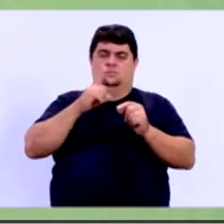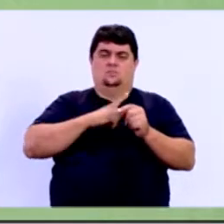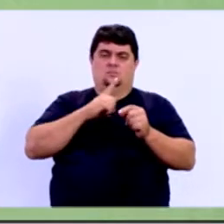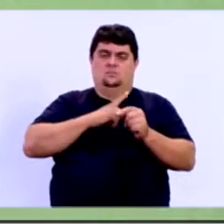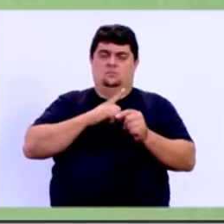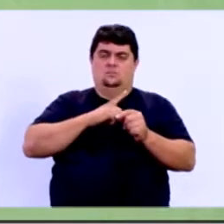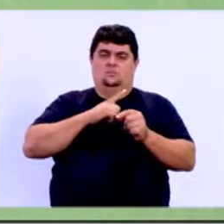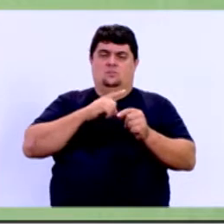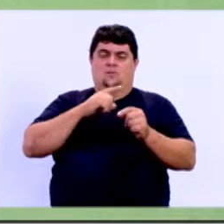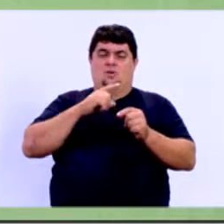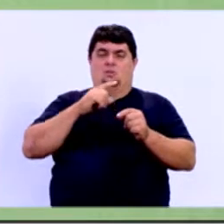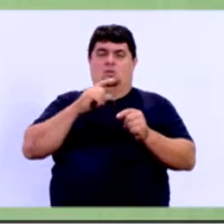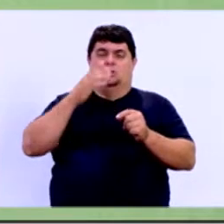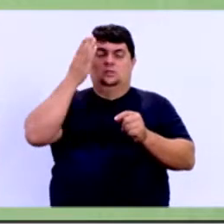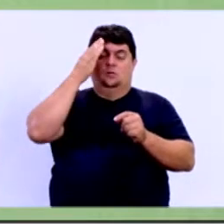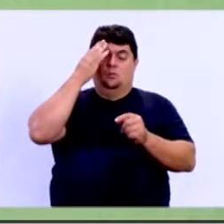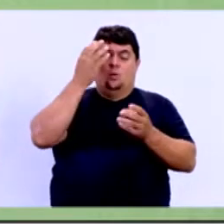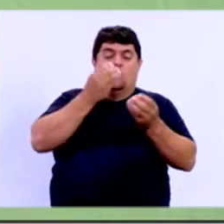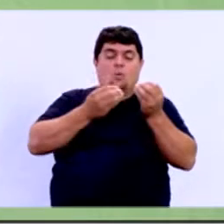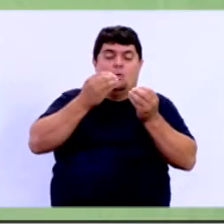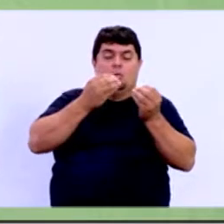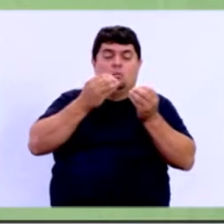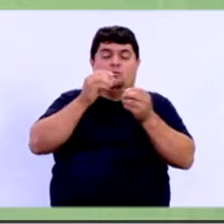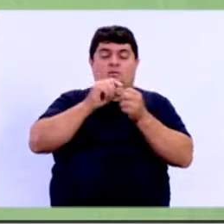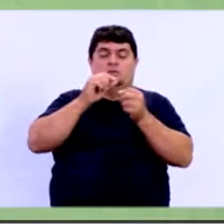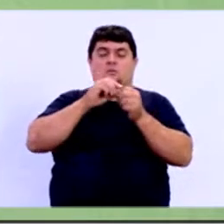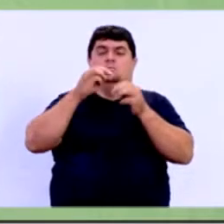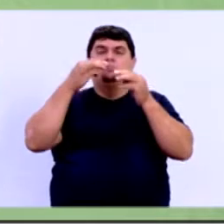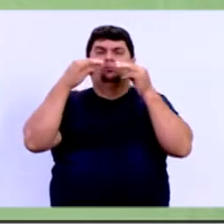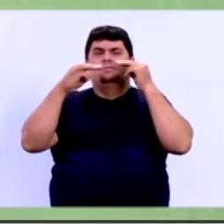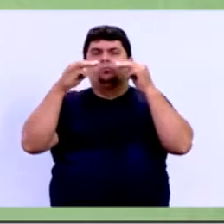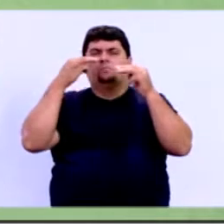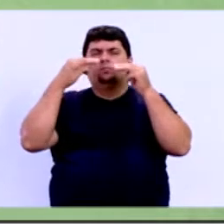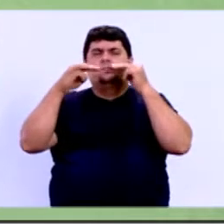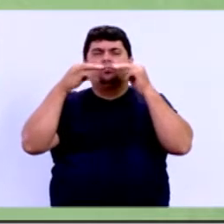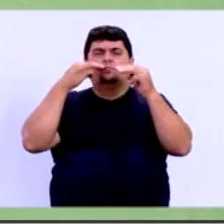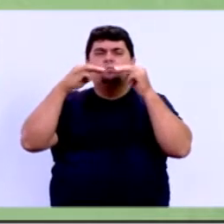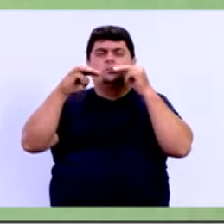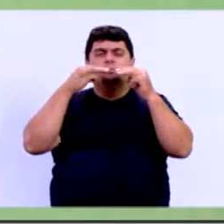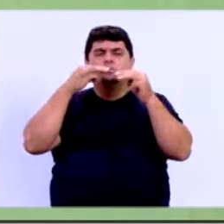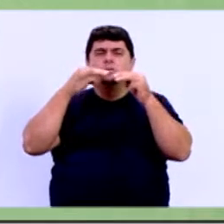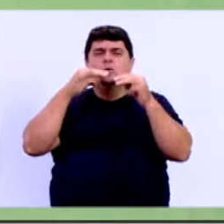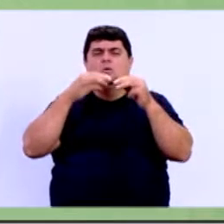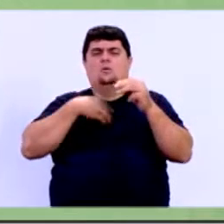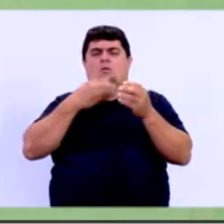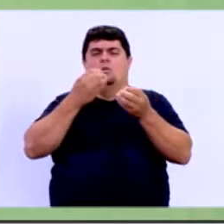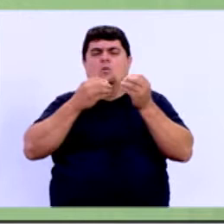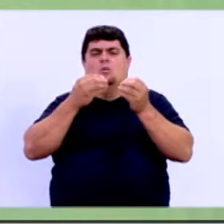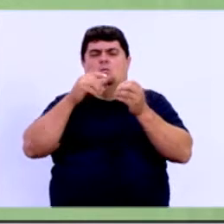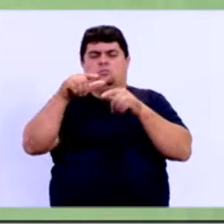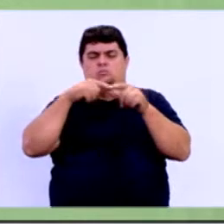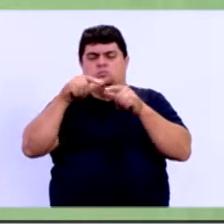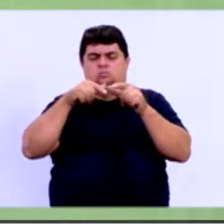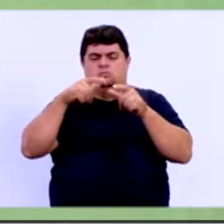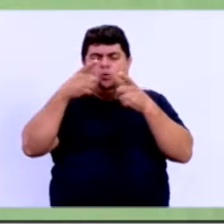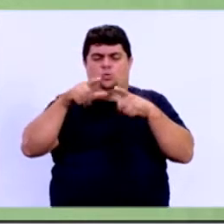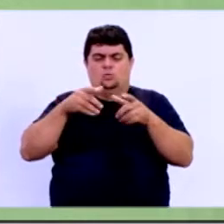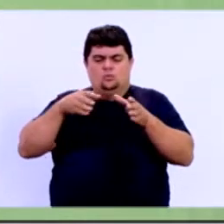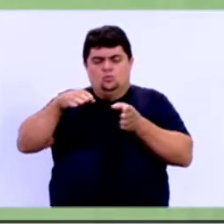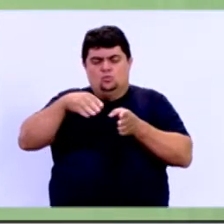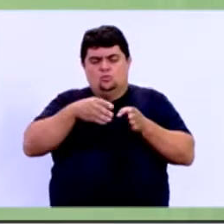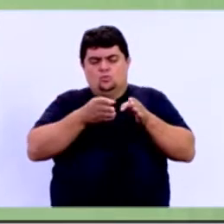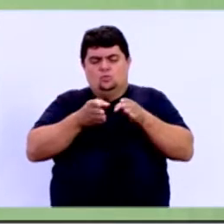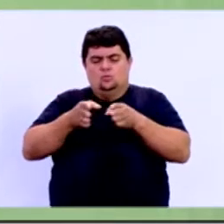uma metodologia gerencial. Você ter um método que permita você estabelecer caminhos, né,